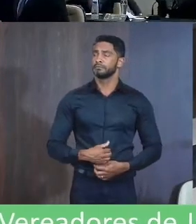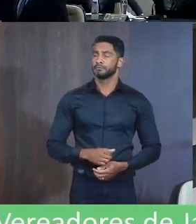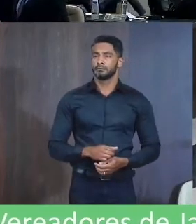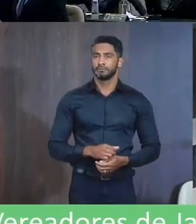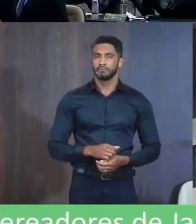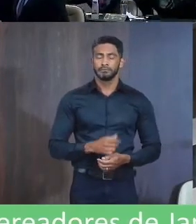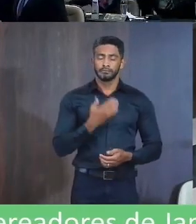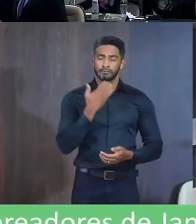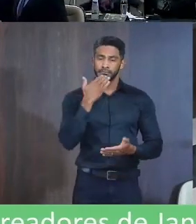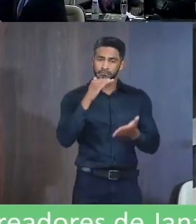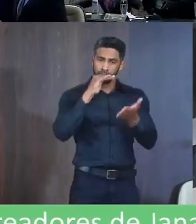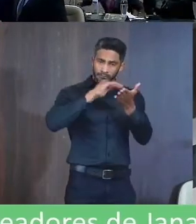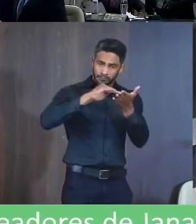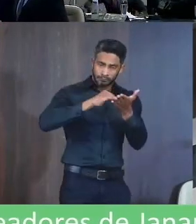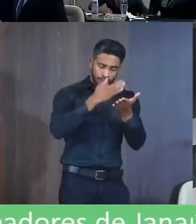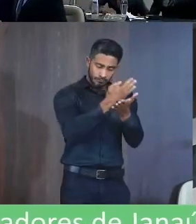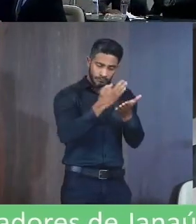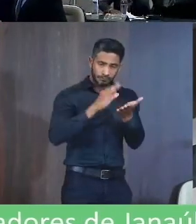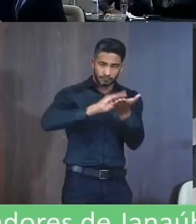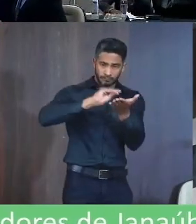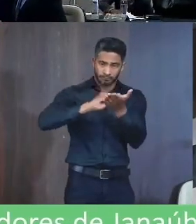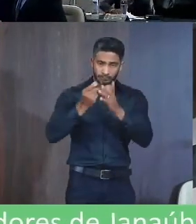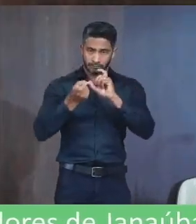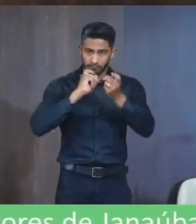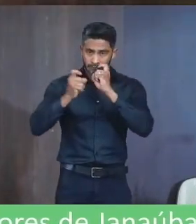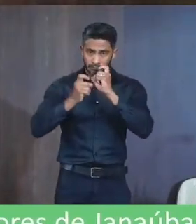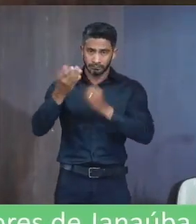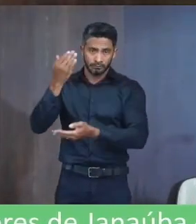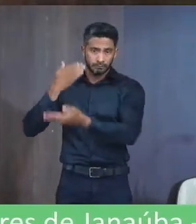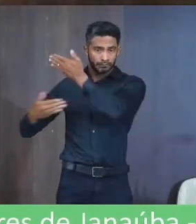Solicito ao seu secretário que faça leitura da ata da reunião anterior